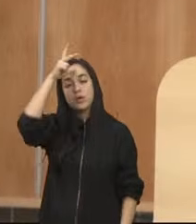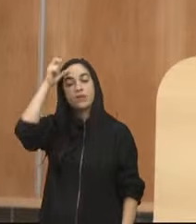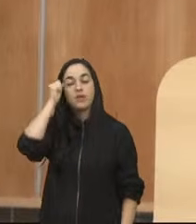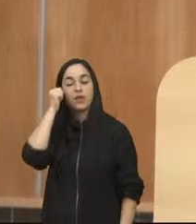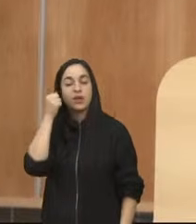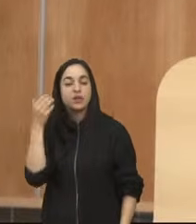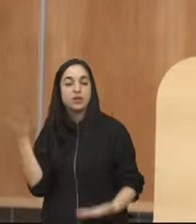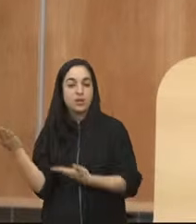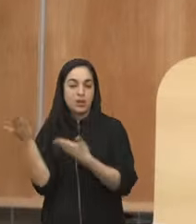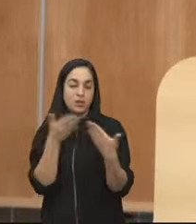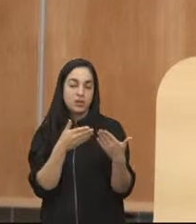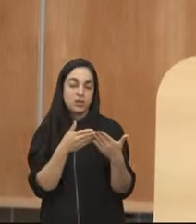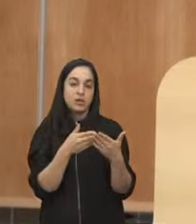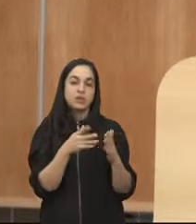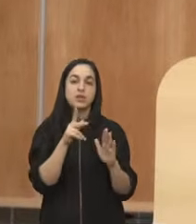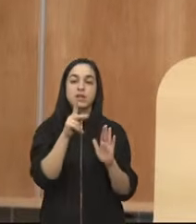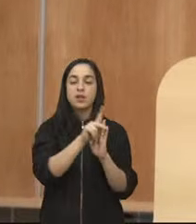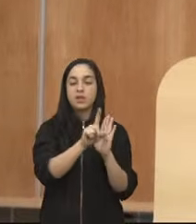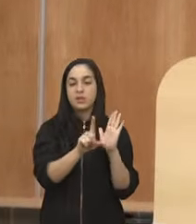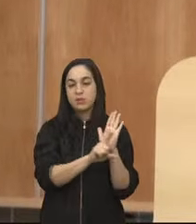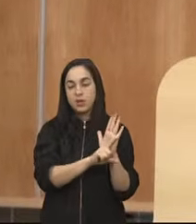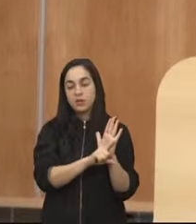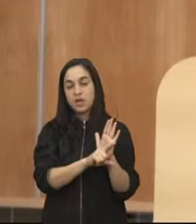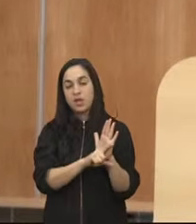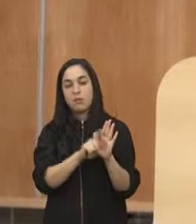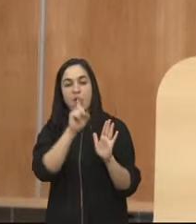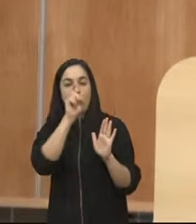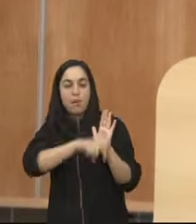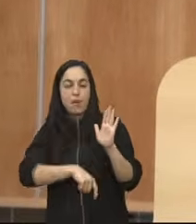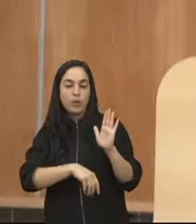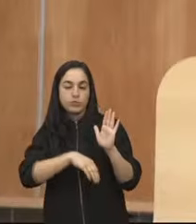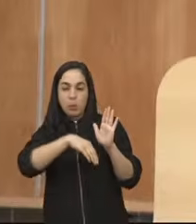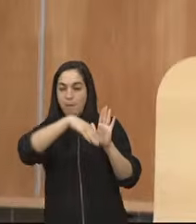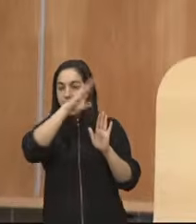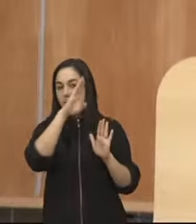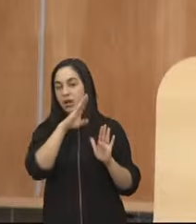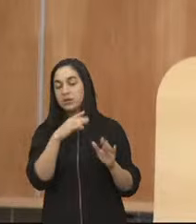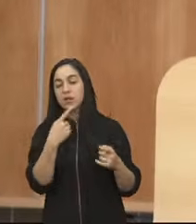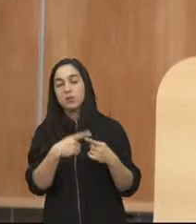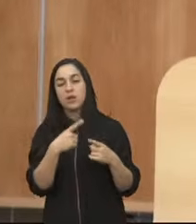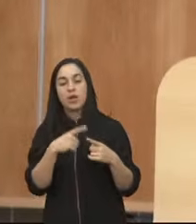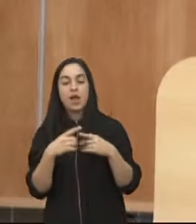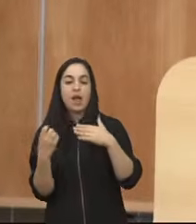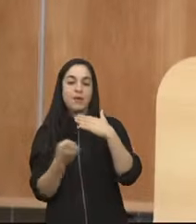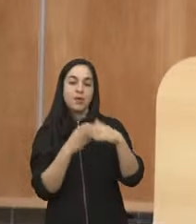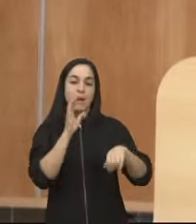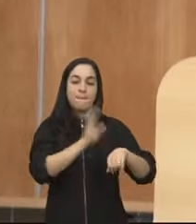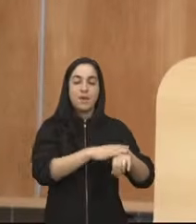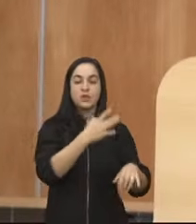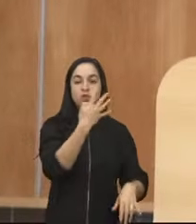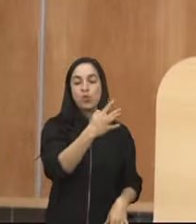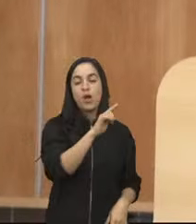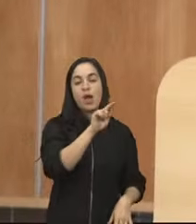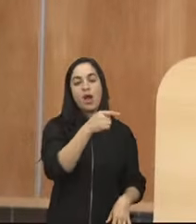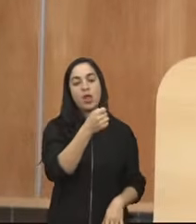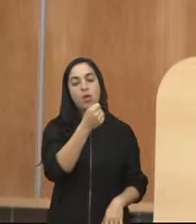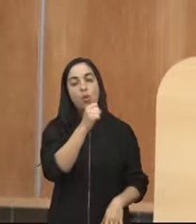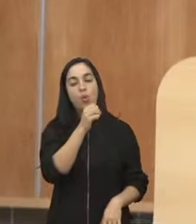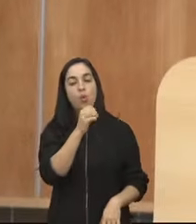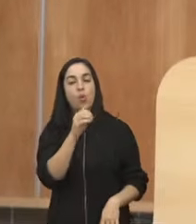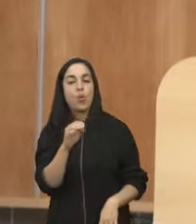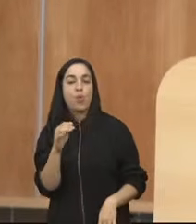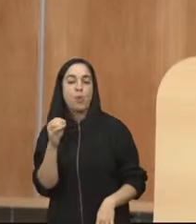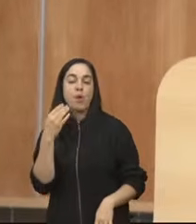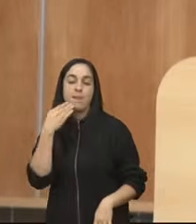vai refletir em cada cidadão jacareense. Porque a empresa que fatura mais de 4, 8 milhões, vai sim encarecer